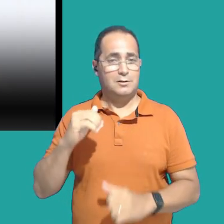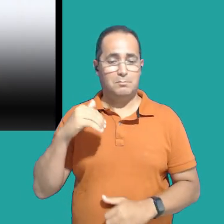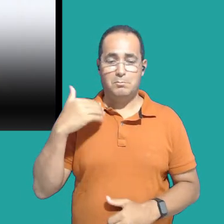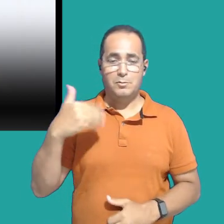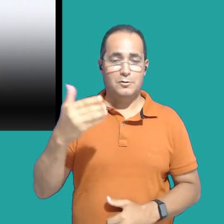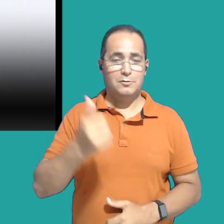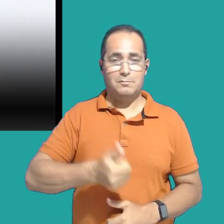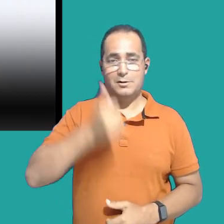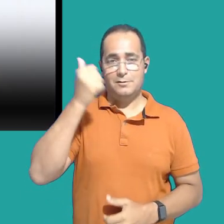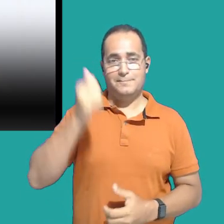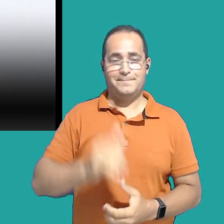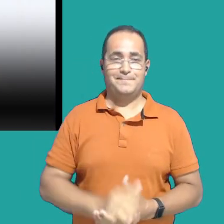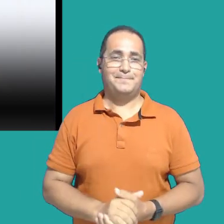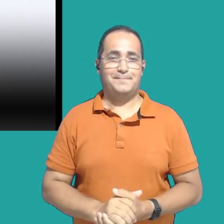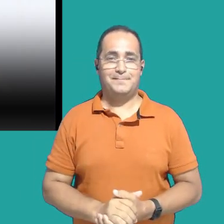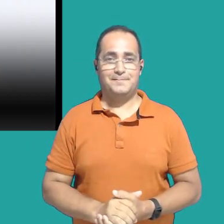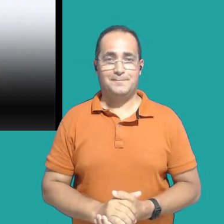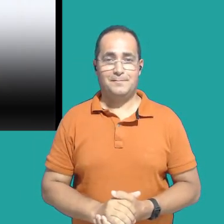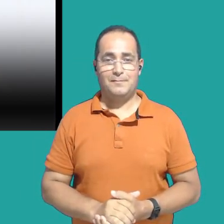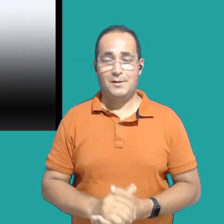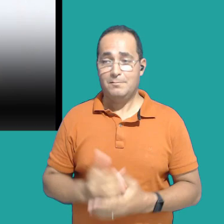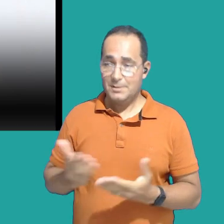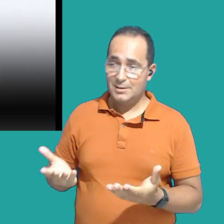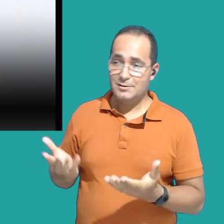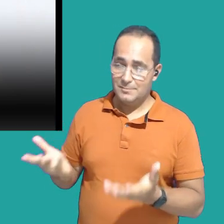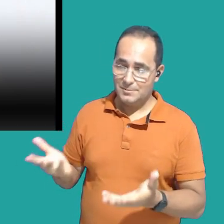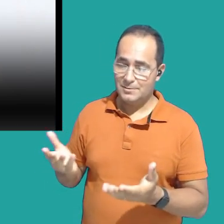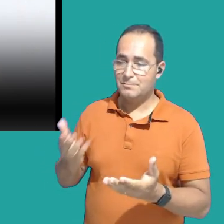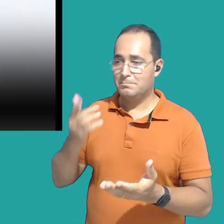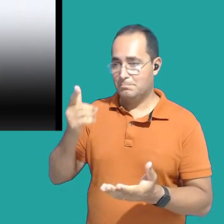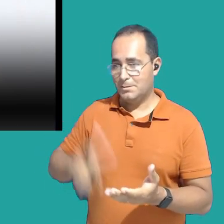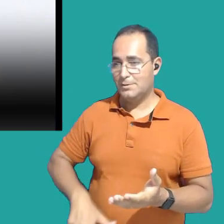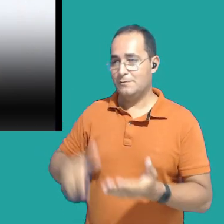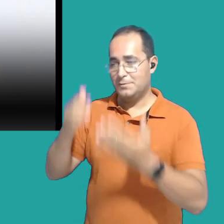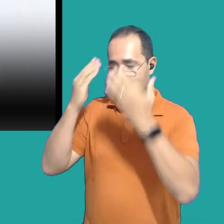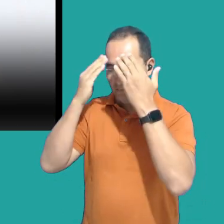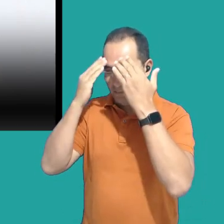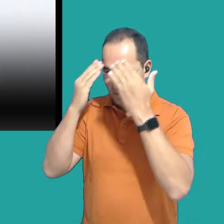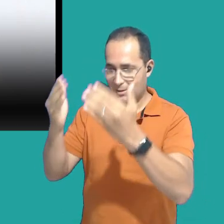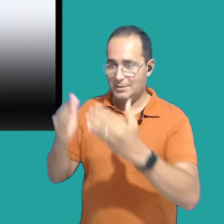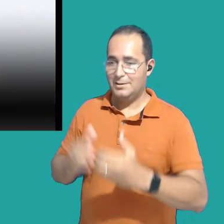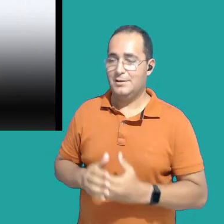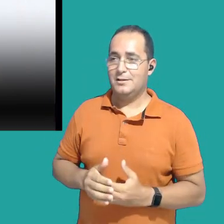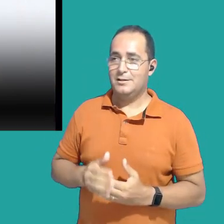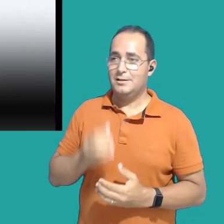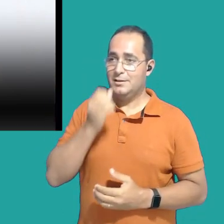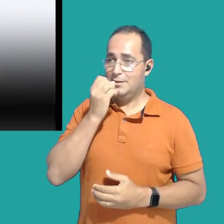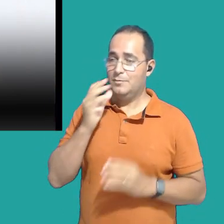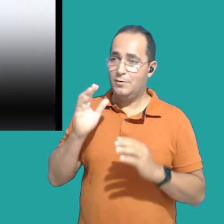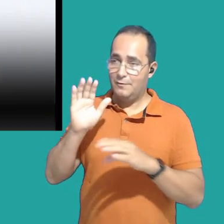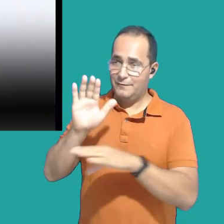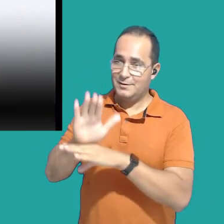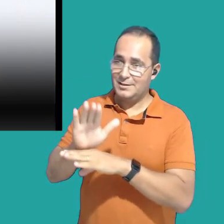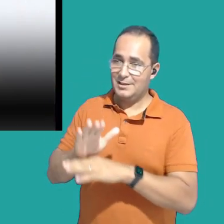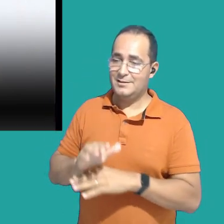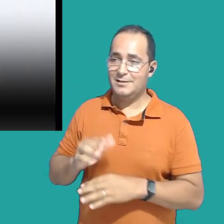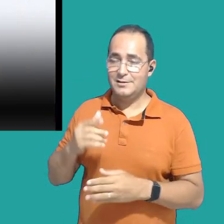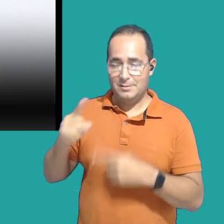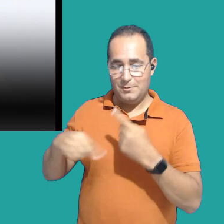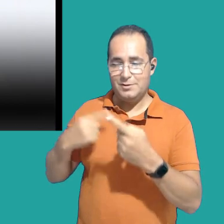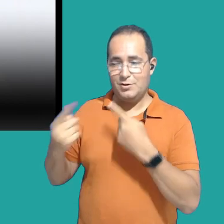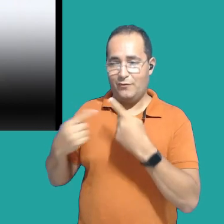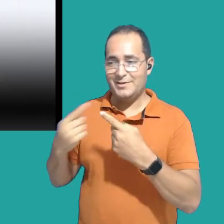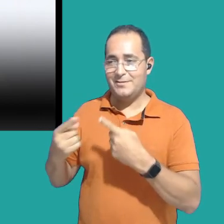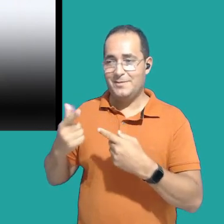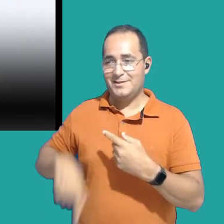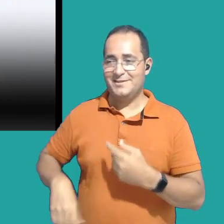além. Legal, legal. Mas é isso, Felipe. Mais uma vez, obrigada. E um bom fim de Valeu. tarde. E a gente vai se falando por